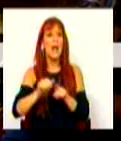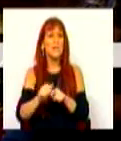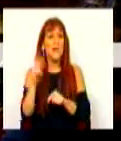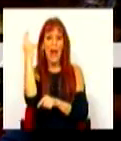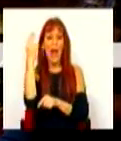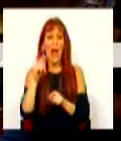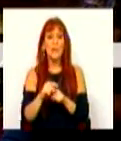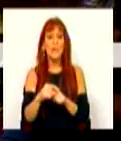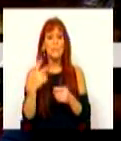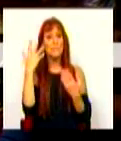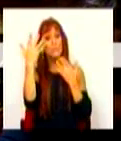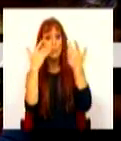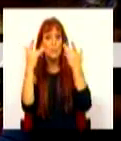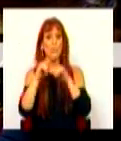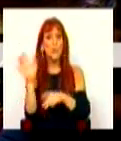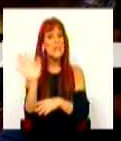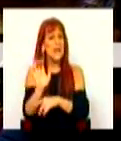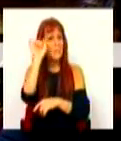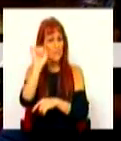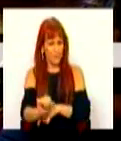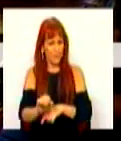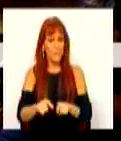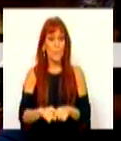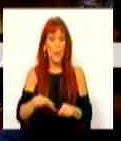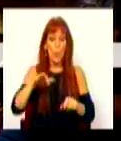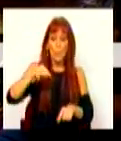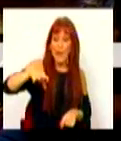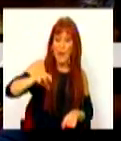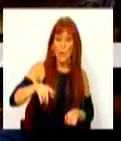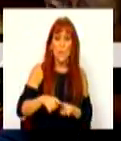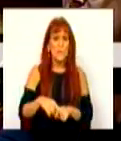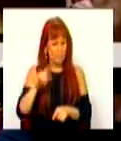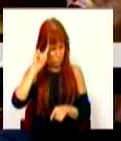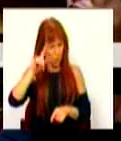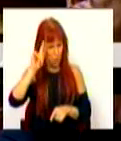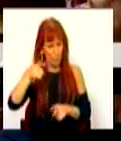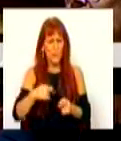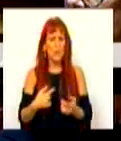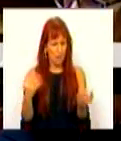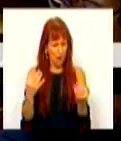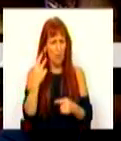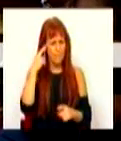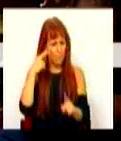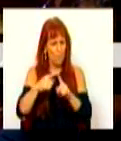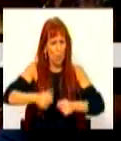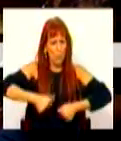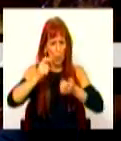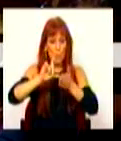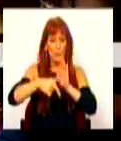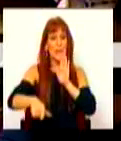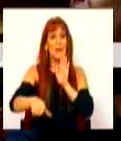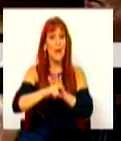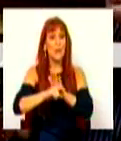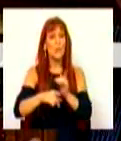artes performativas e do cinema. O Partido Socialista não ignora e reconhece a boa intenção deste projeto de